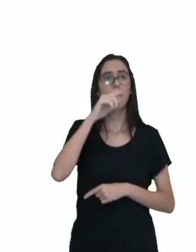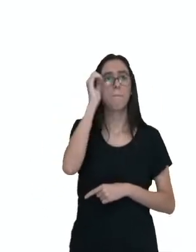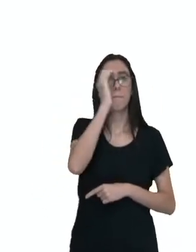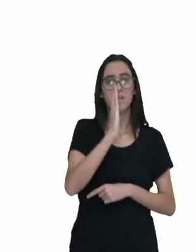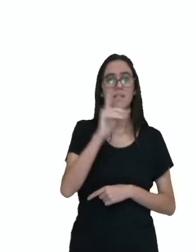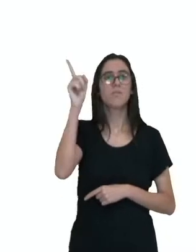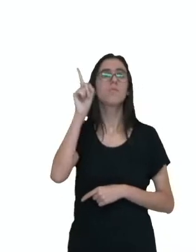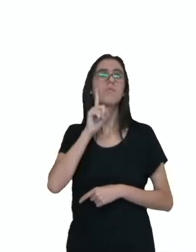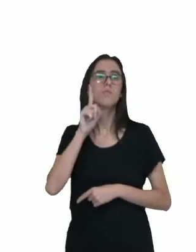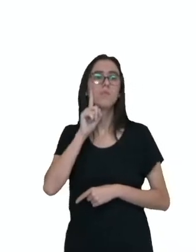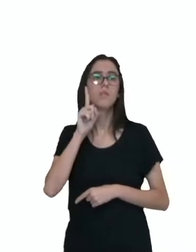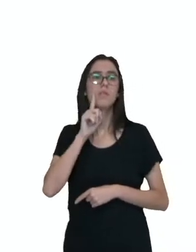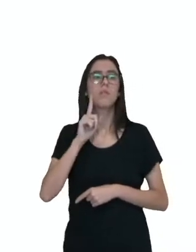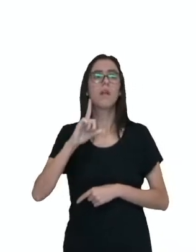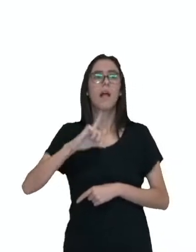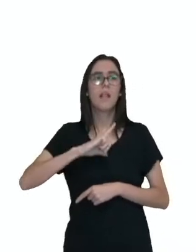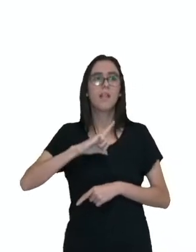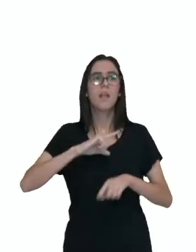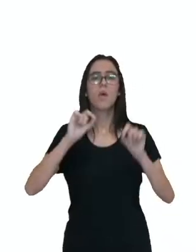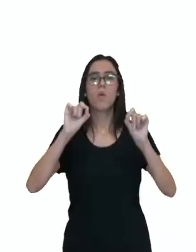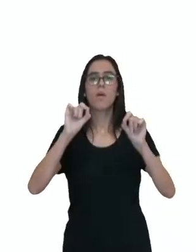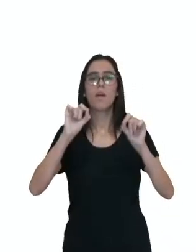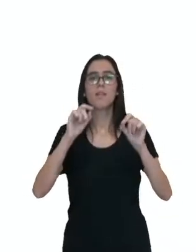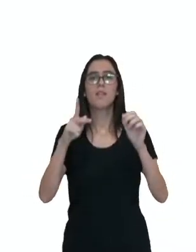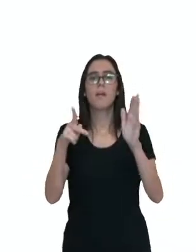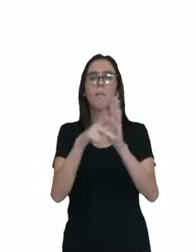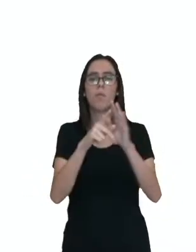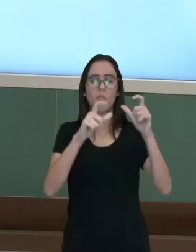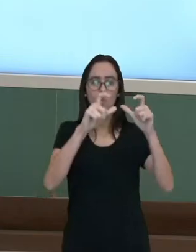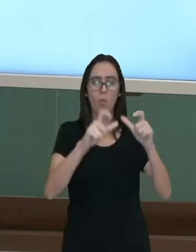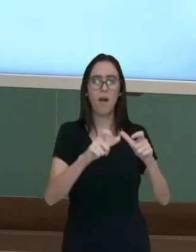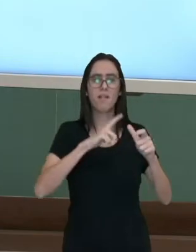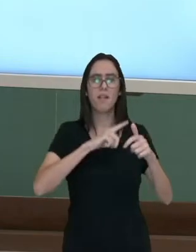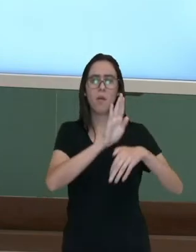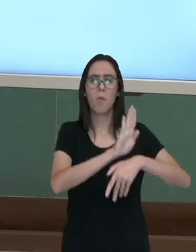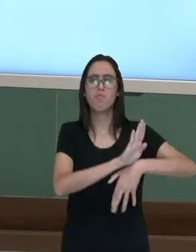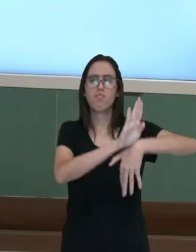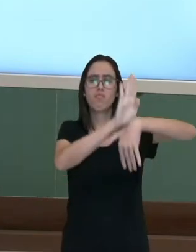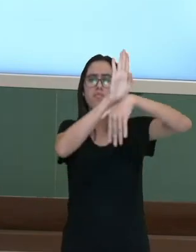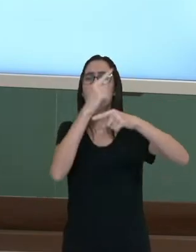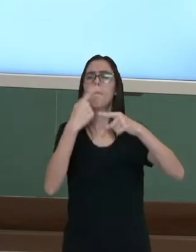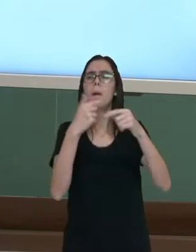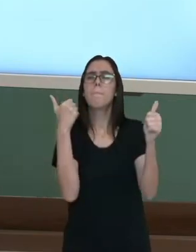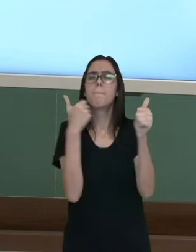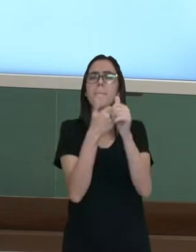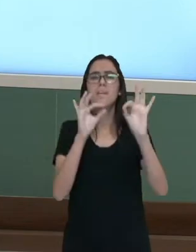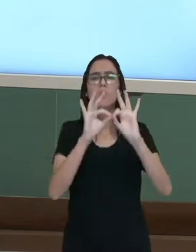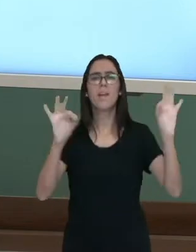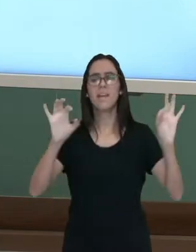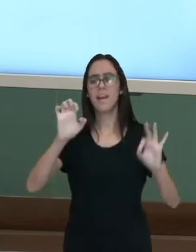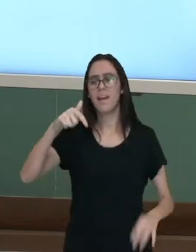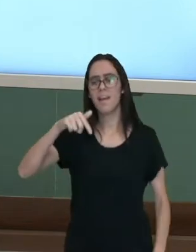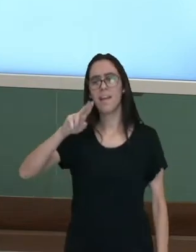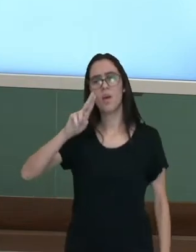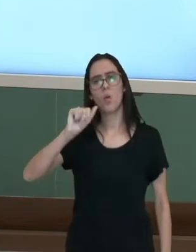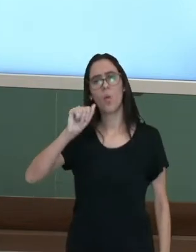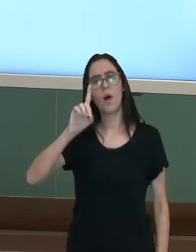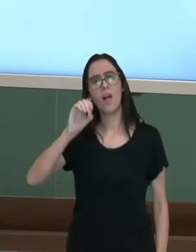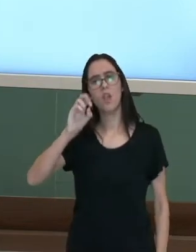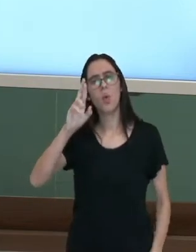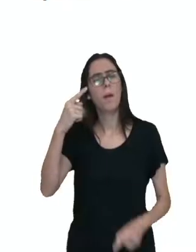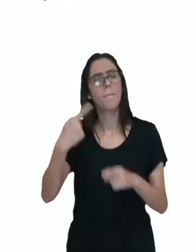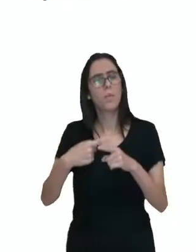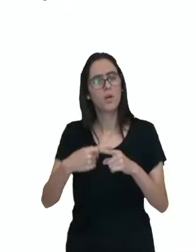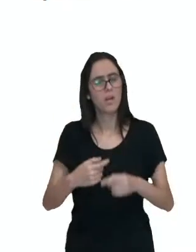mais perto possível da linha do Equador em seus territórios? Vamos lá. Quanto mais longe se está